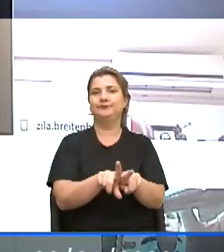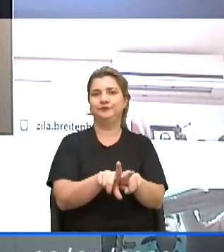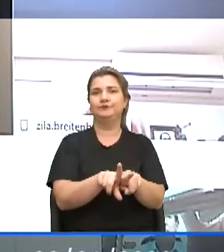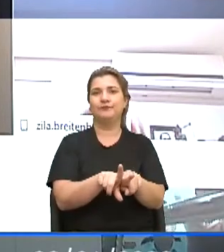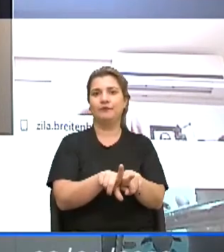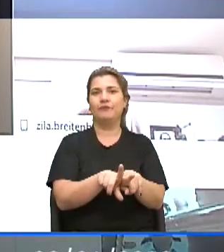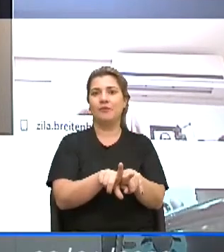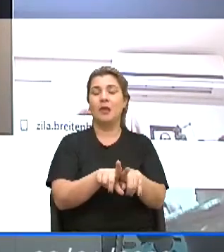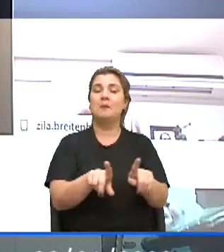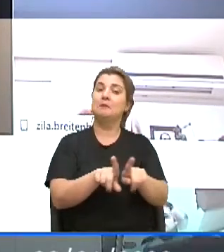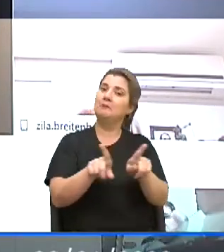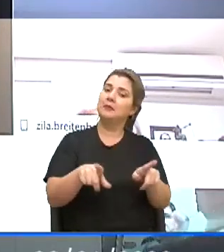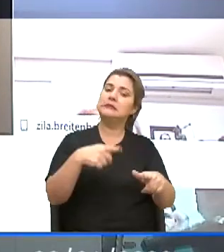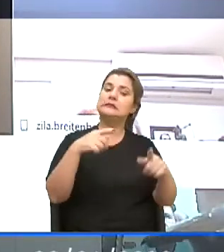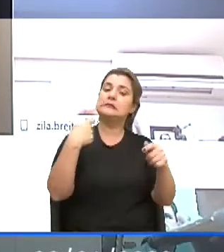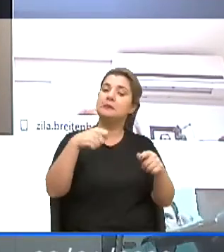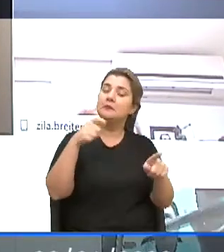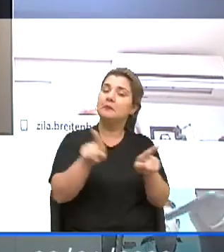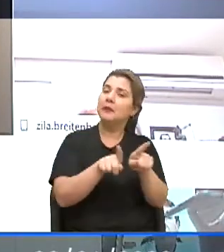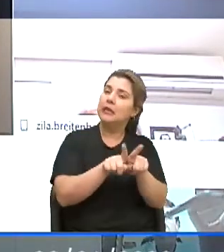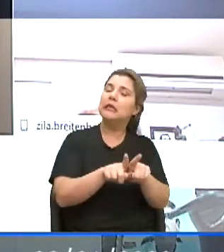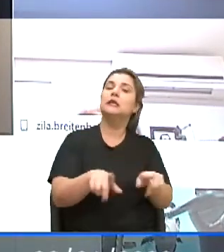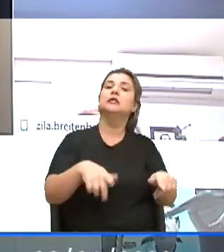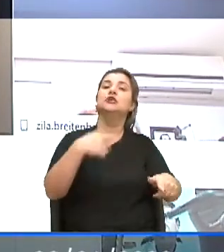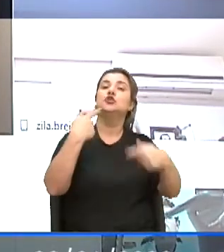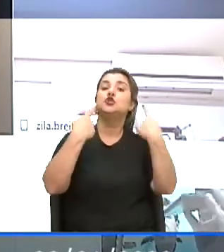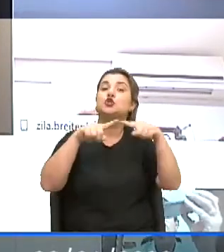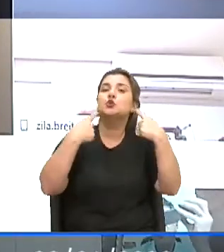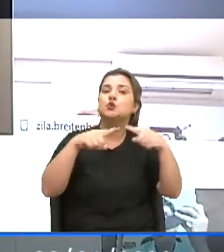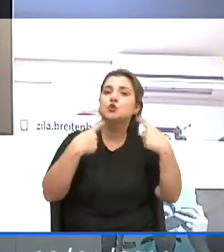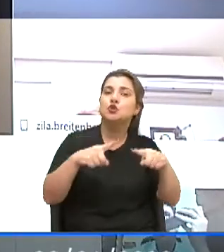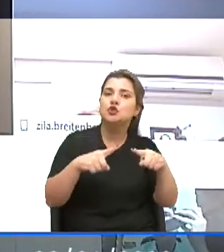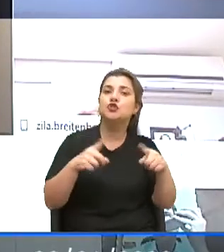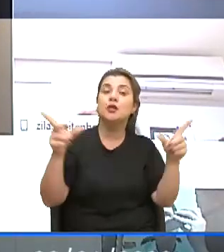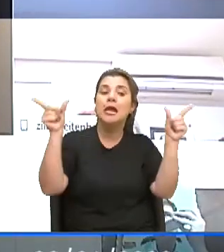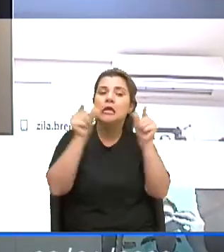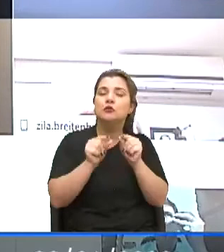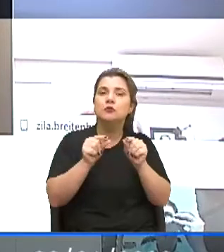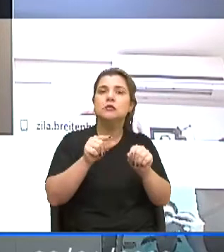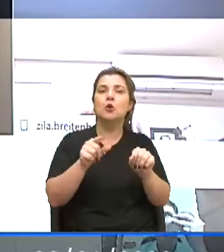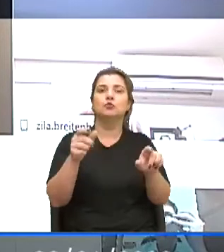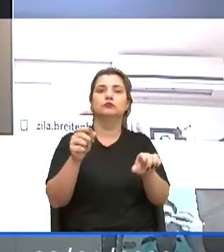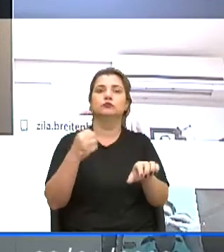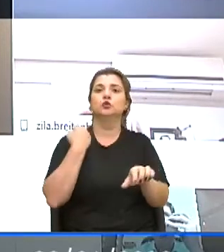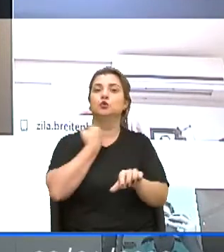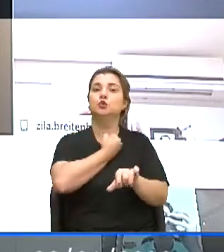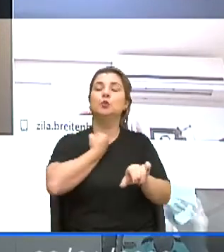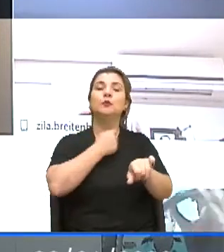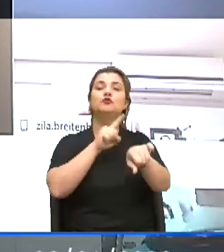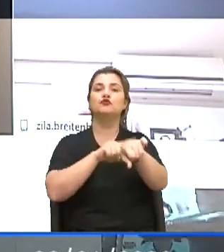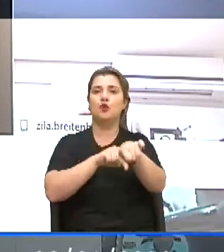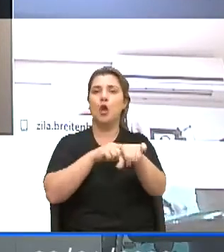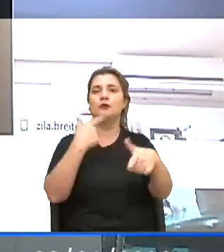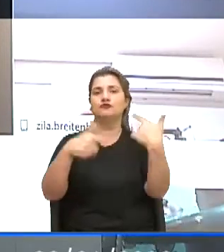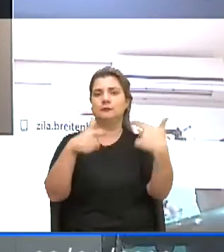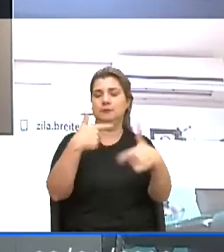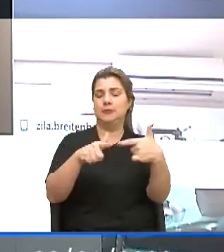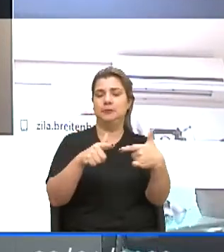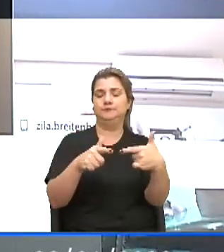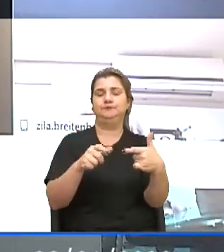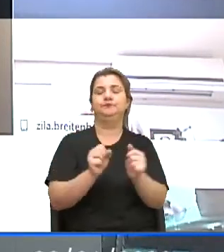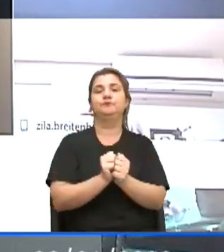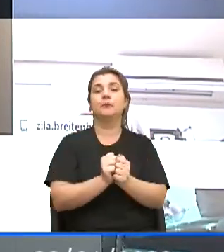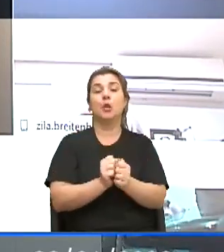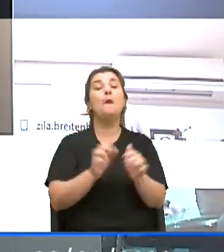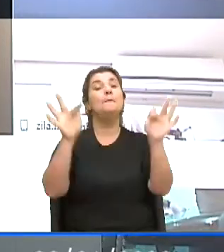fosse discutida a questão da redução da jornada de trabalho para turno de 6 horas. Isso ok, é só para finalizar, Paulo. Então,